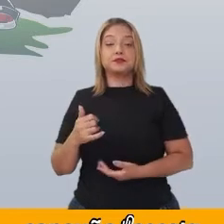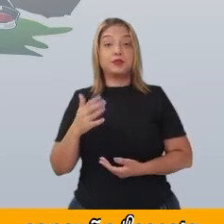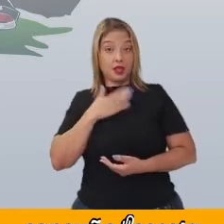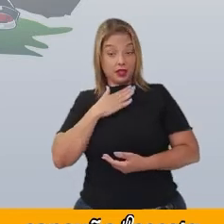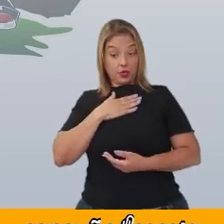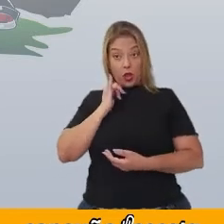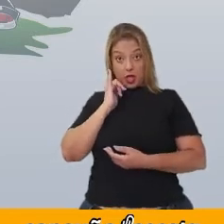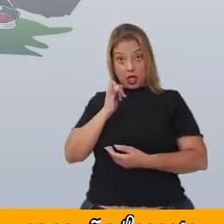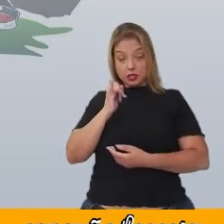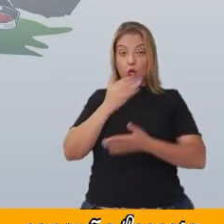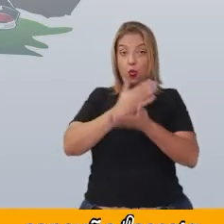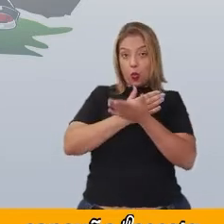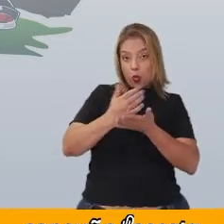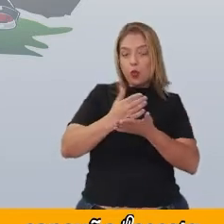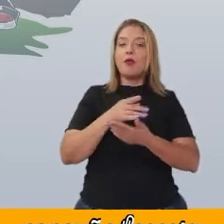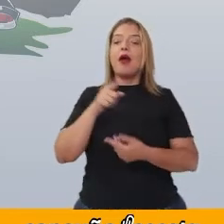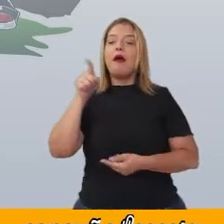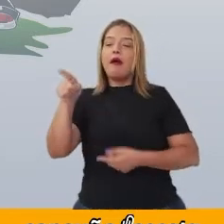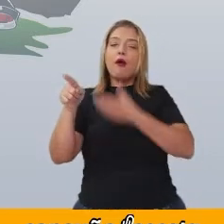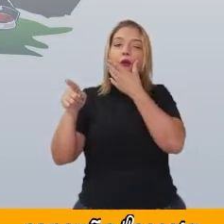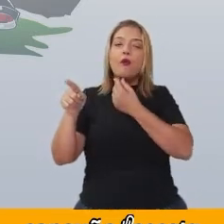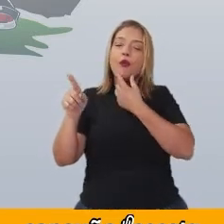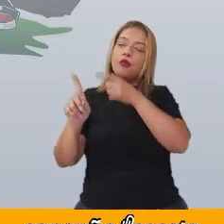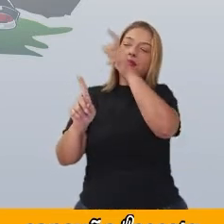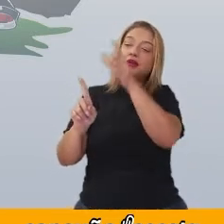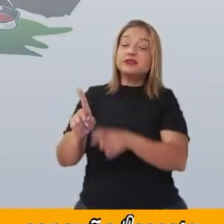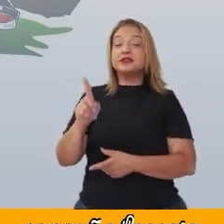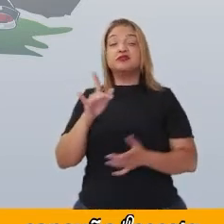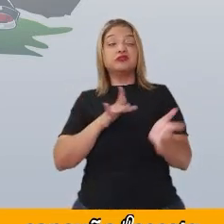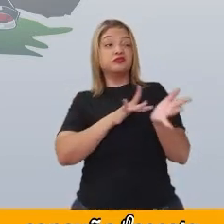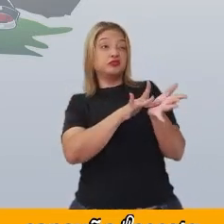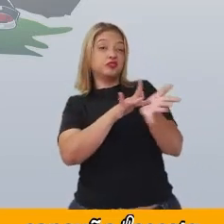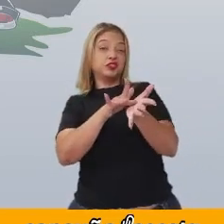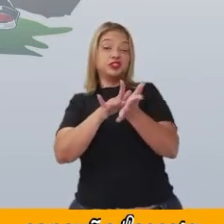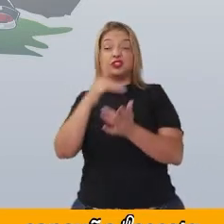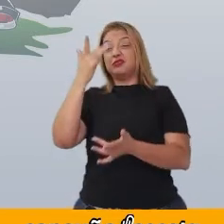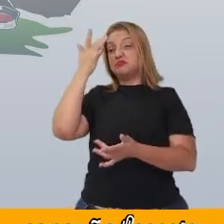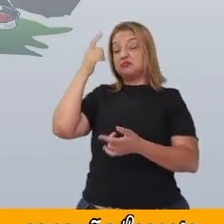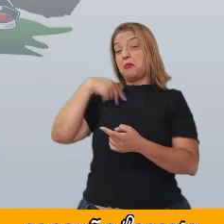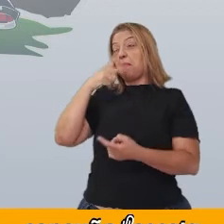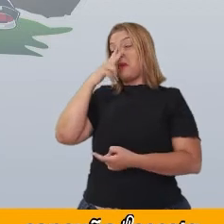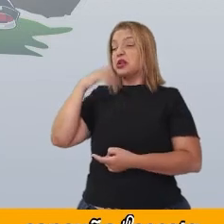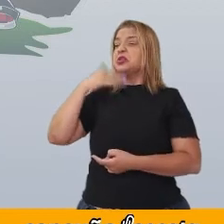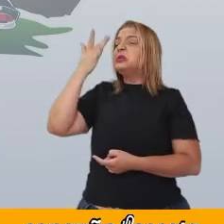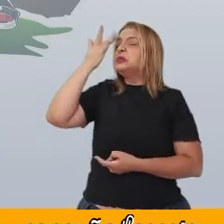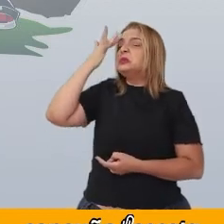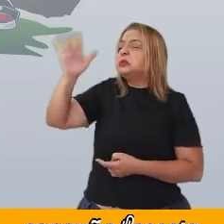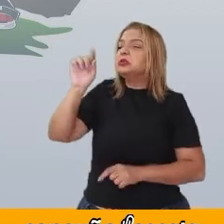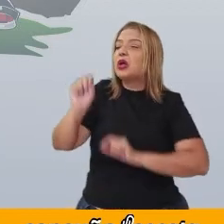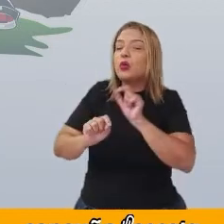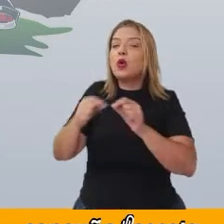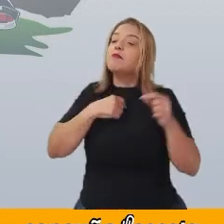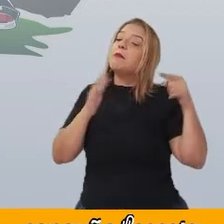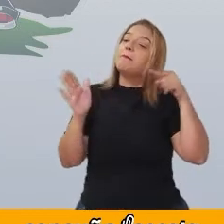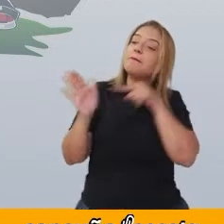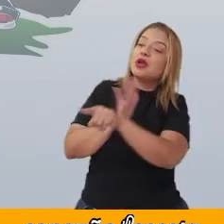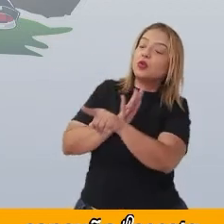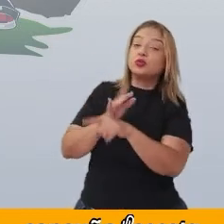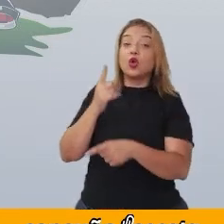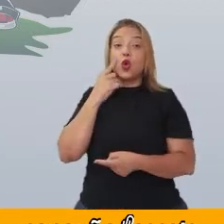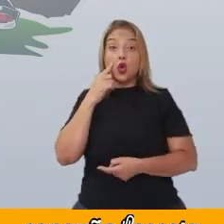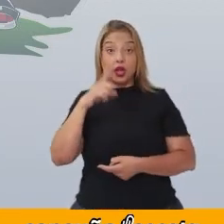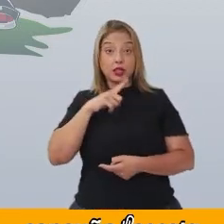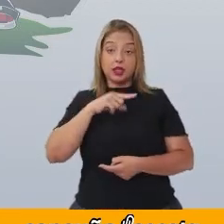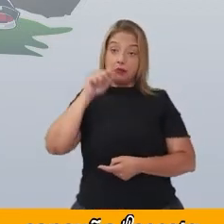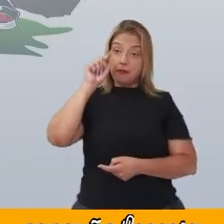começa. Narciso, fingindo-se desentendido, perguntou. Na sequência, há 2 pontos que